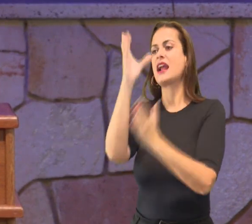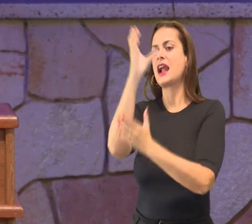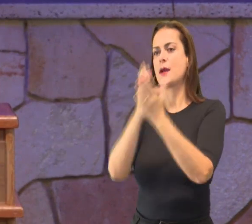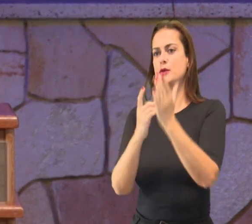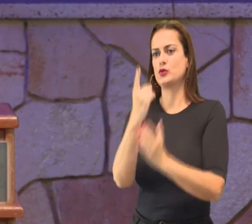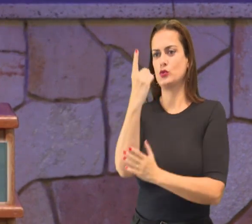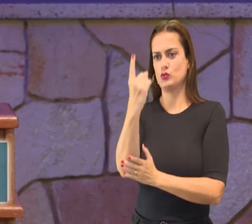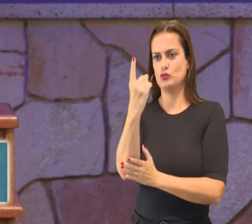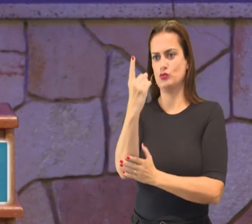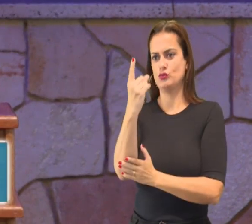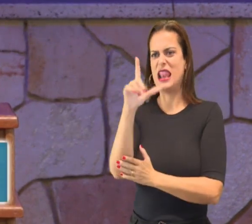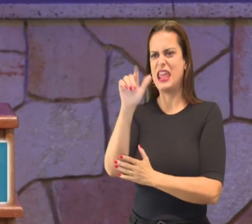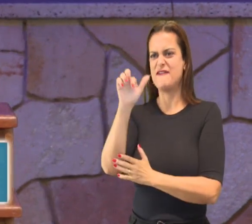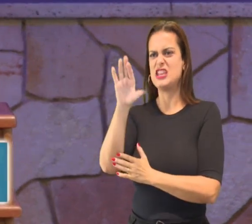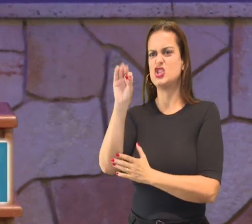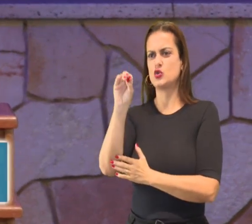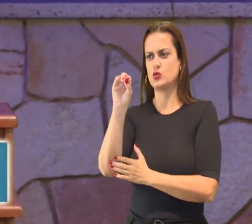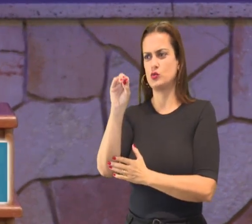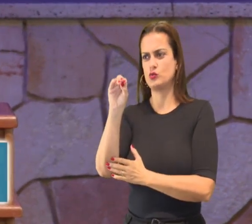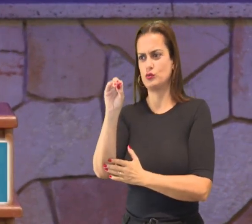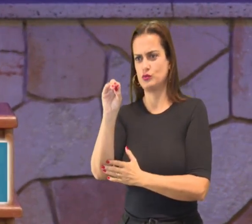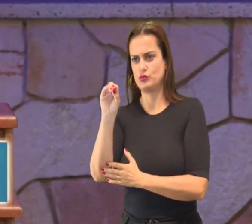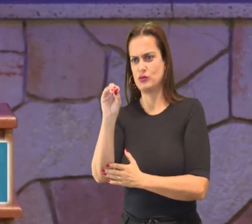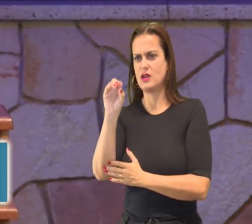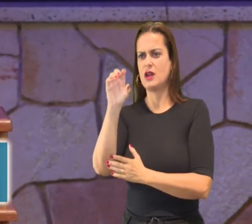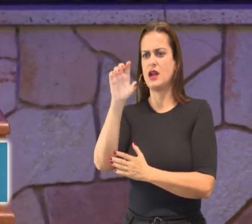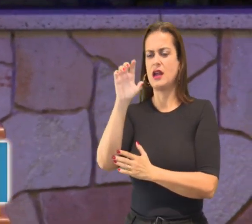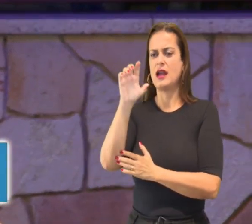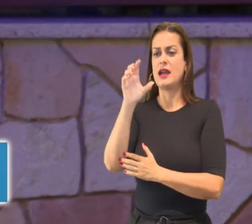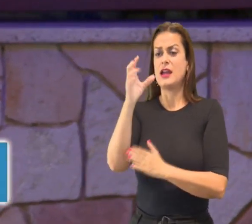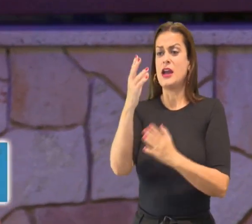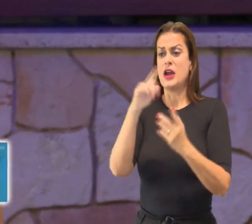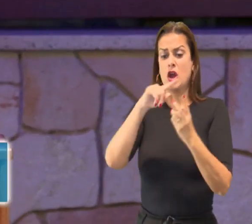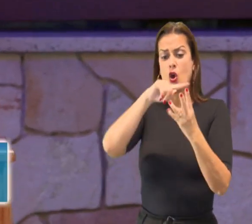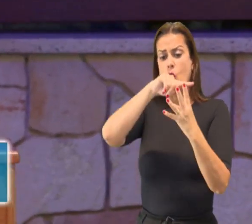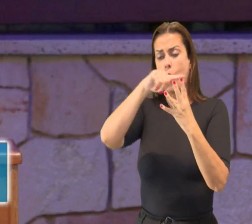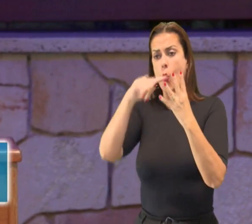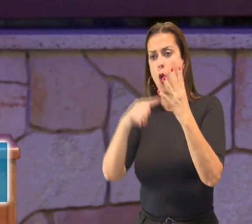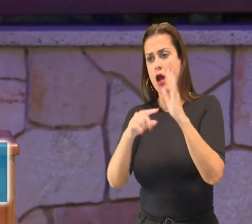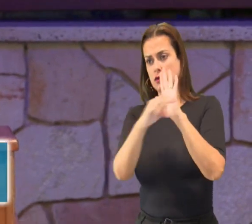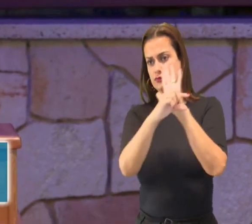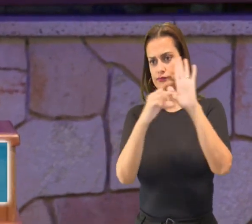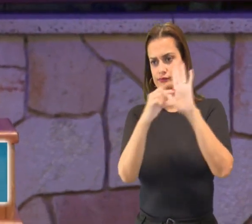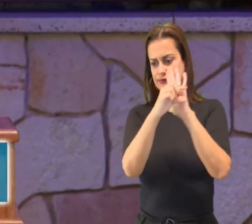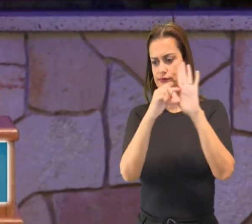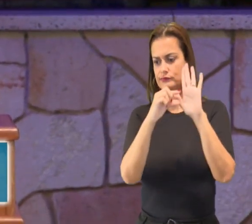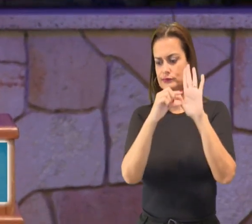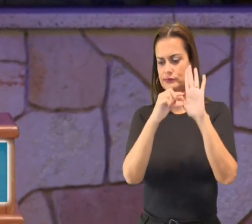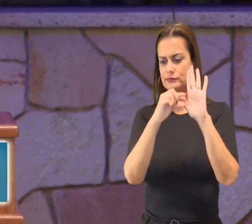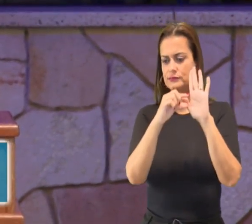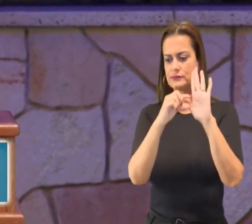de número 1, onde faremos a leitura dos 4 primeiros versos.